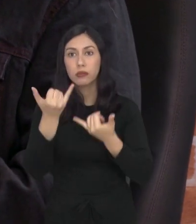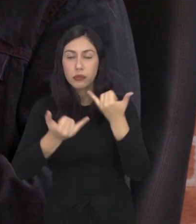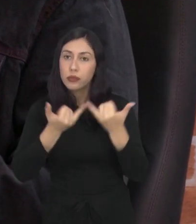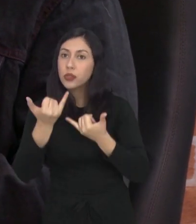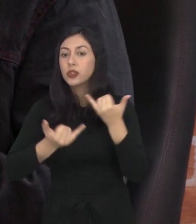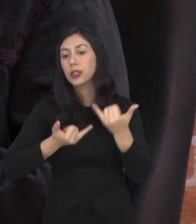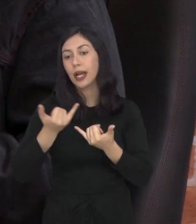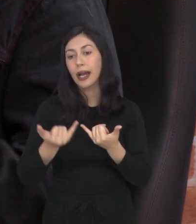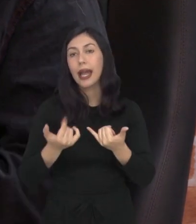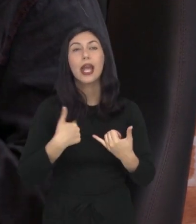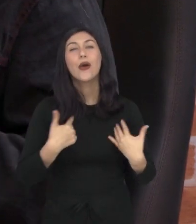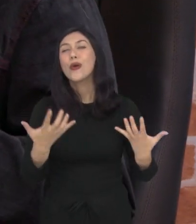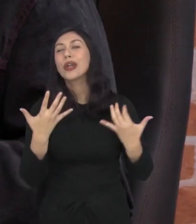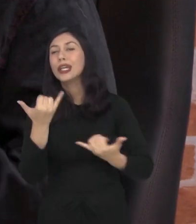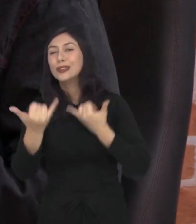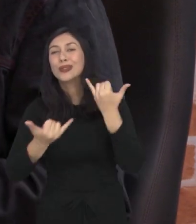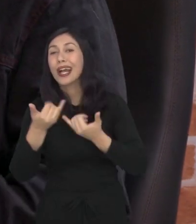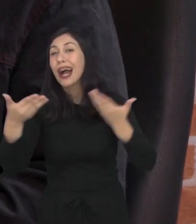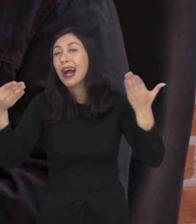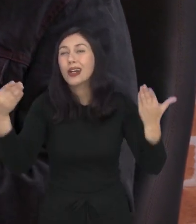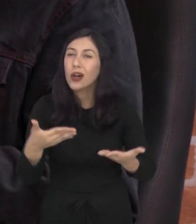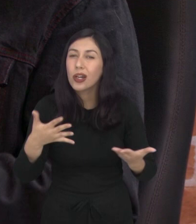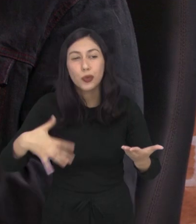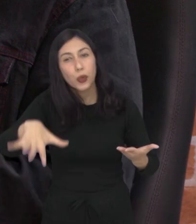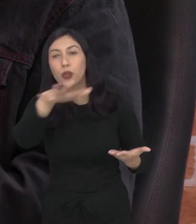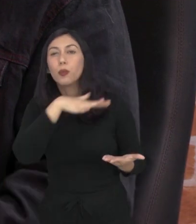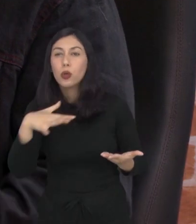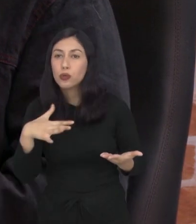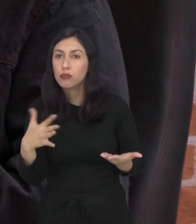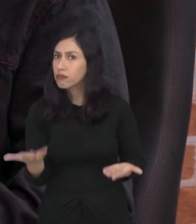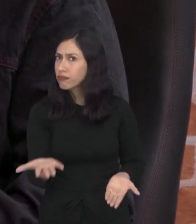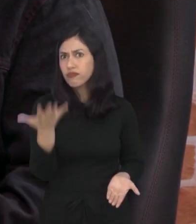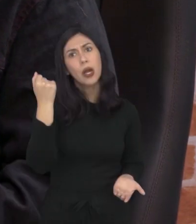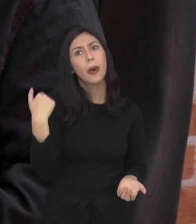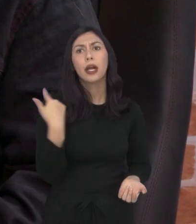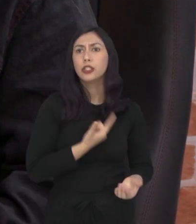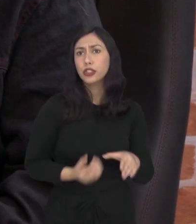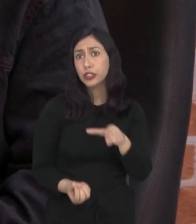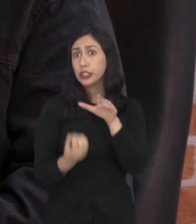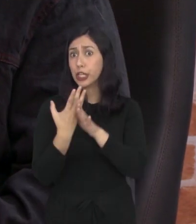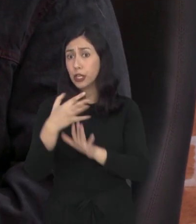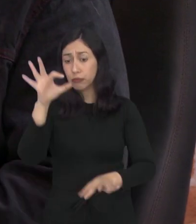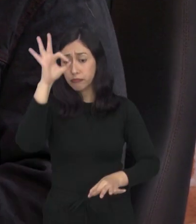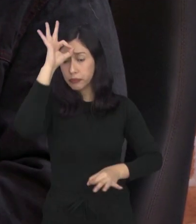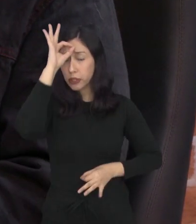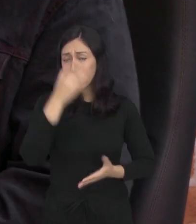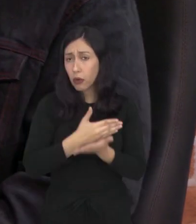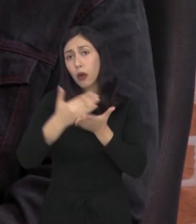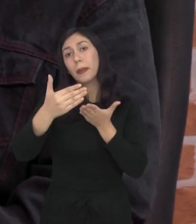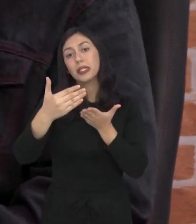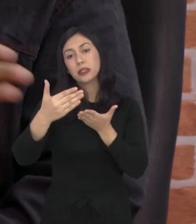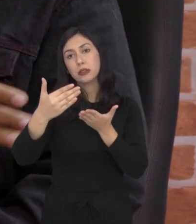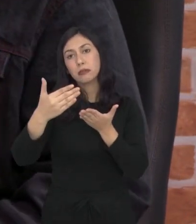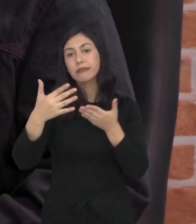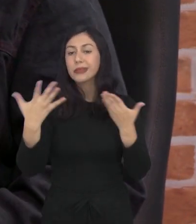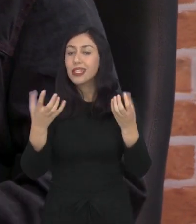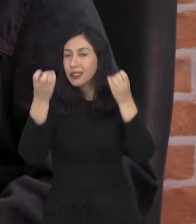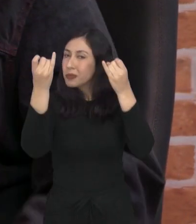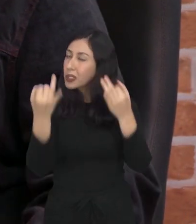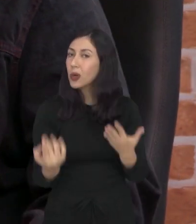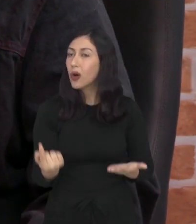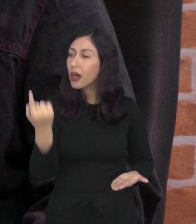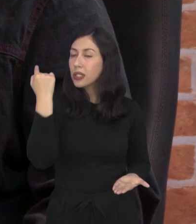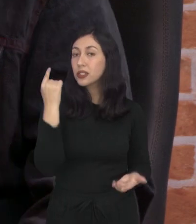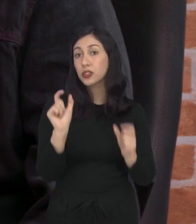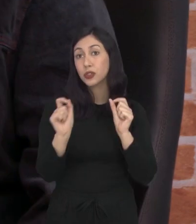Se você falar para mim assim, eu quero jogar um RPG agora com todo mundo, vamos pegar e jogar. A gente cria tipo, um personagem e vai. E aí tudo isso entra no que a gente falou antes,